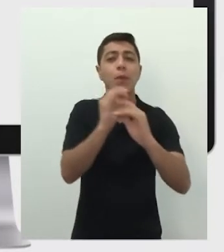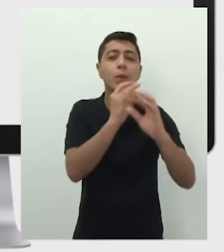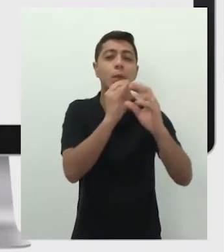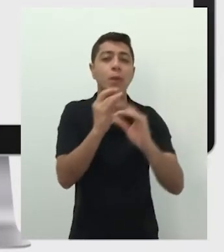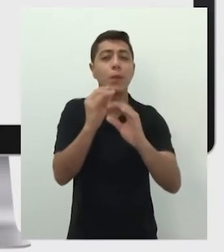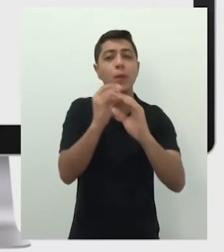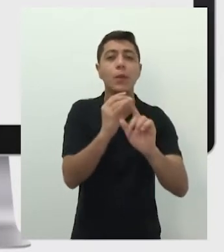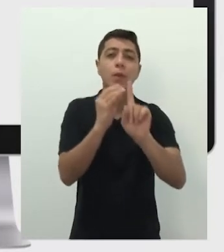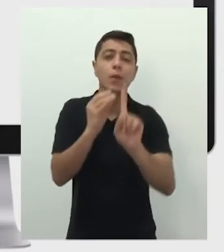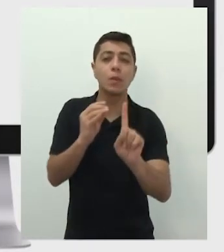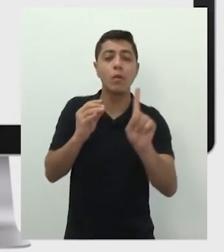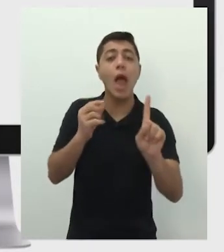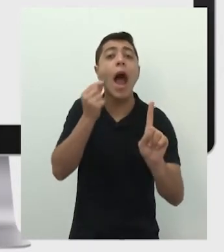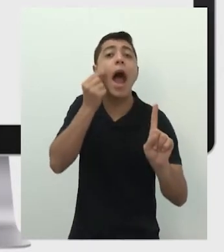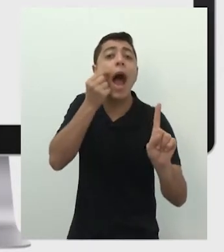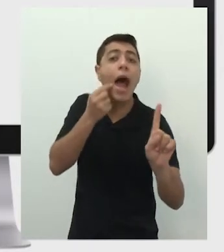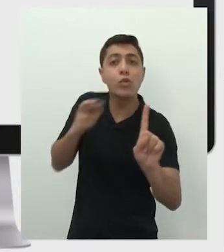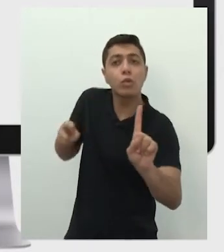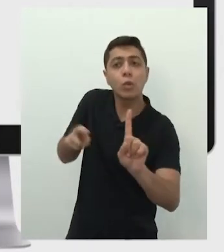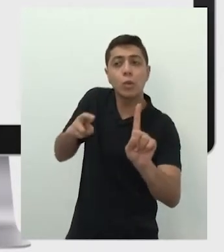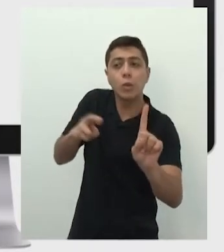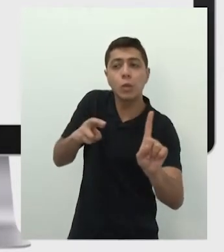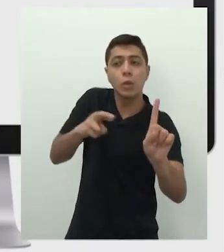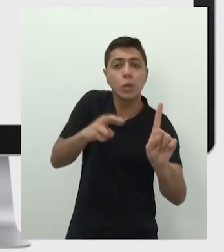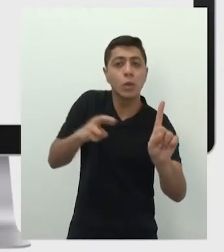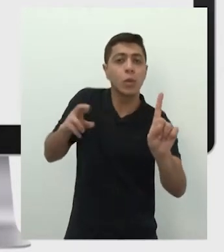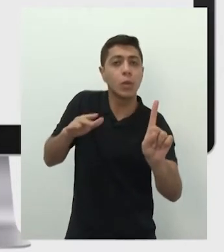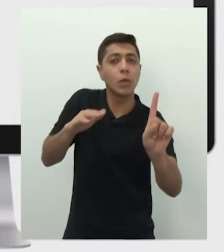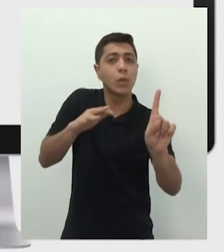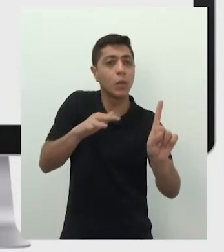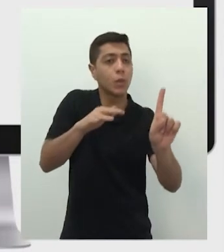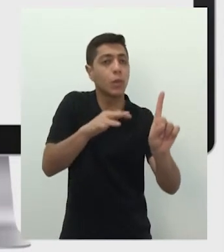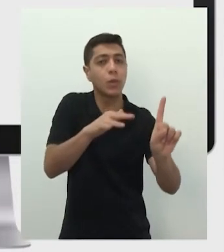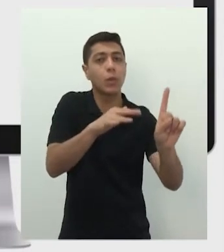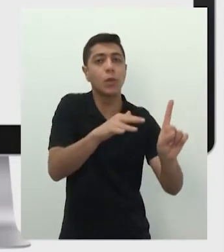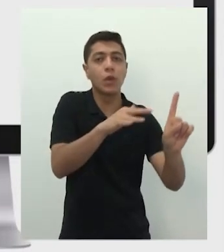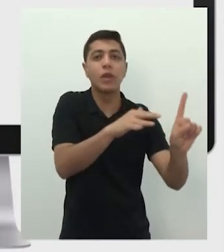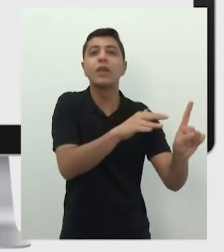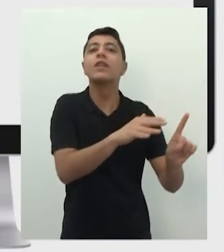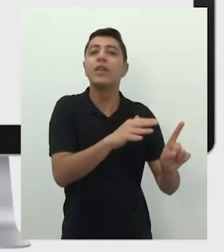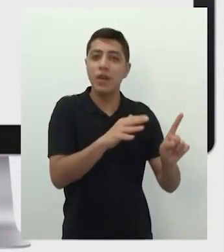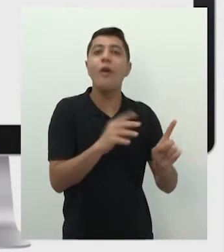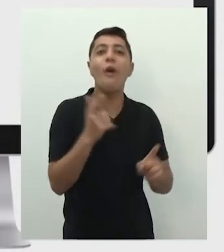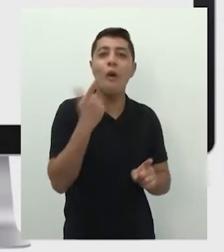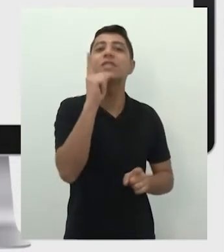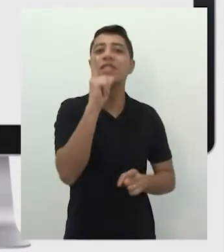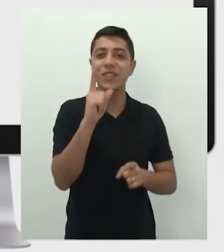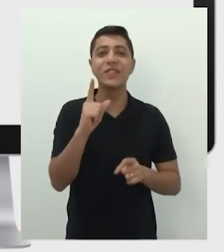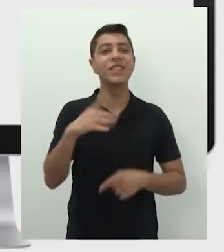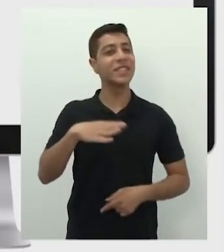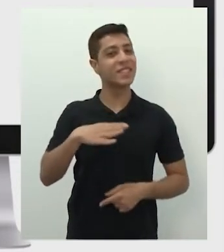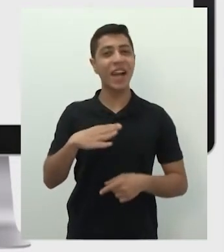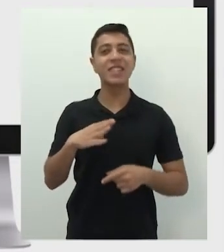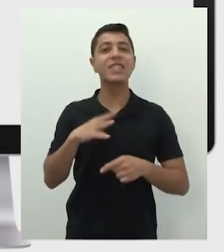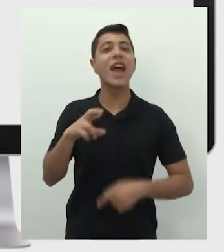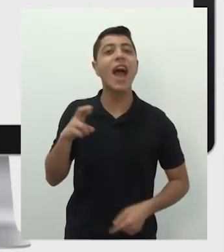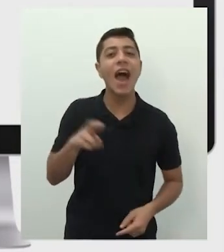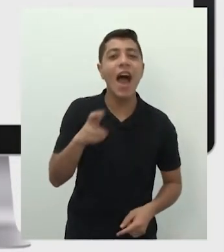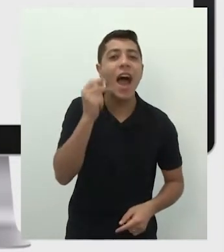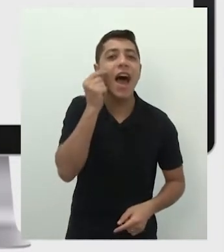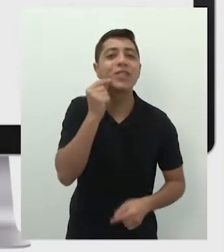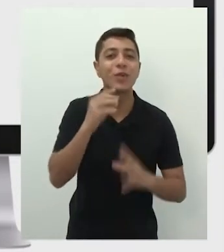de Hamelin. Aí ele voltou para pegar o din-din dele, para pegar o combinado. E aí dizem que os governantes não pagaram